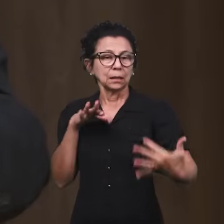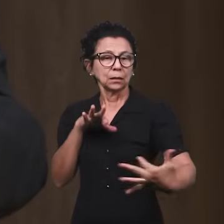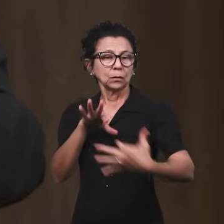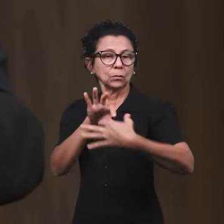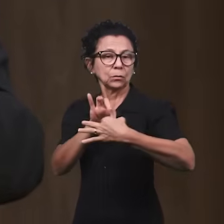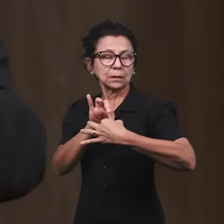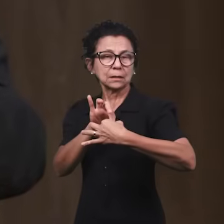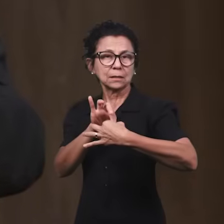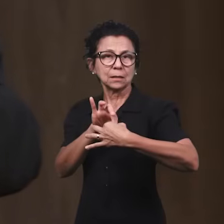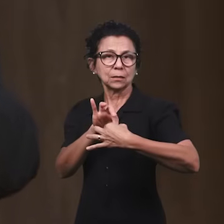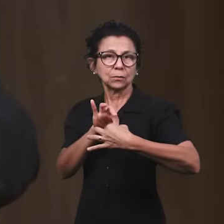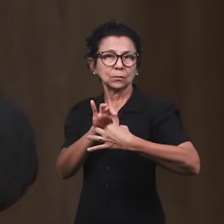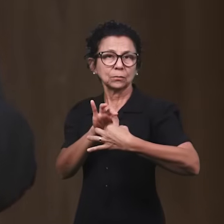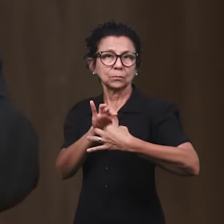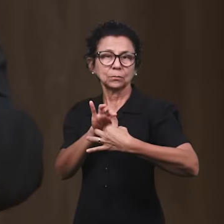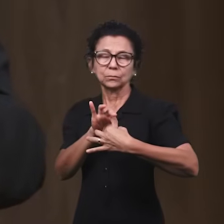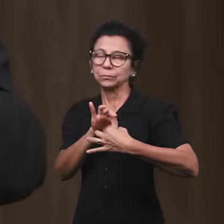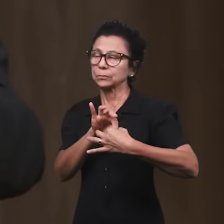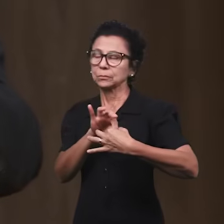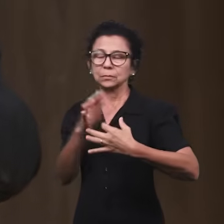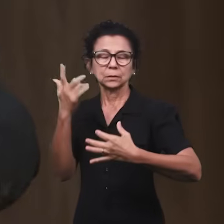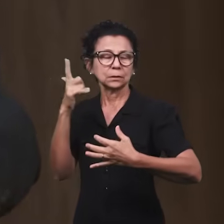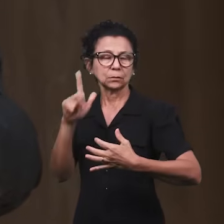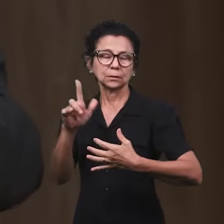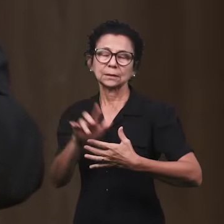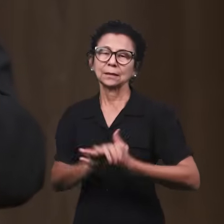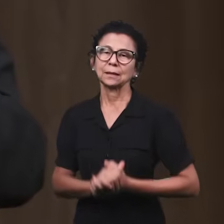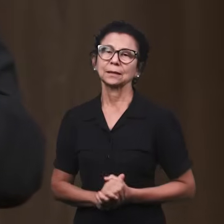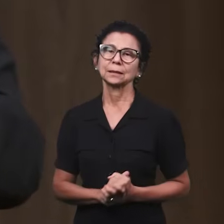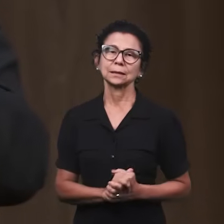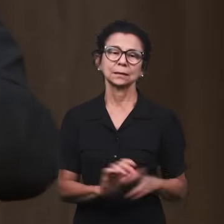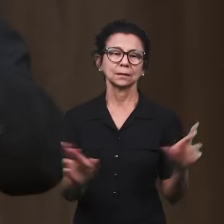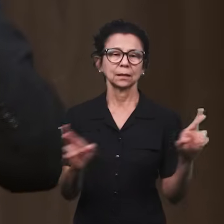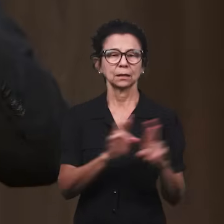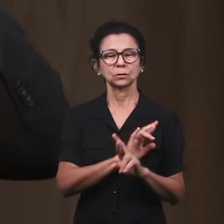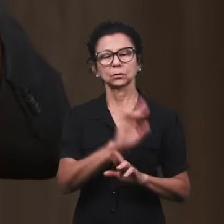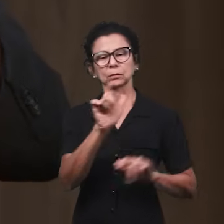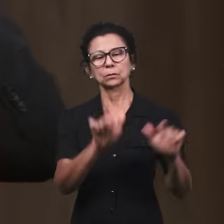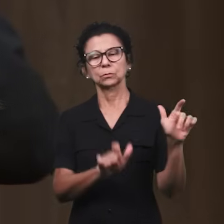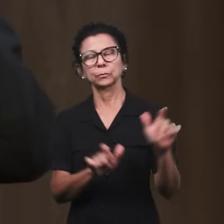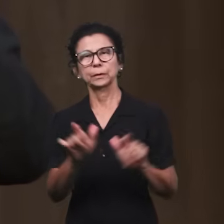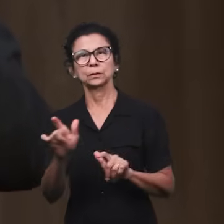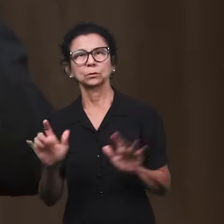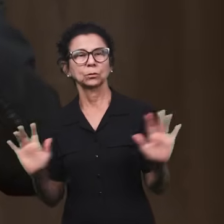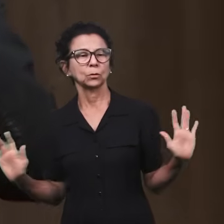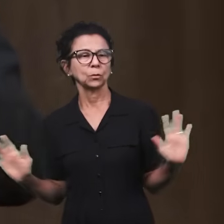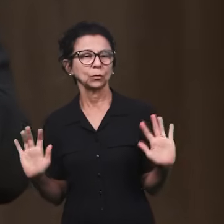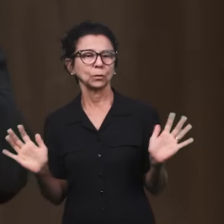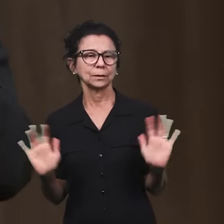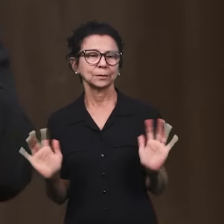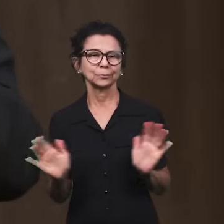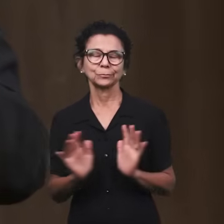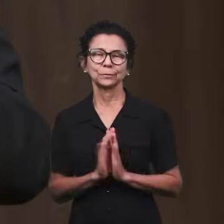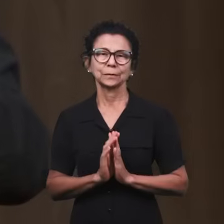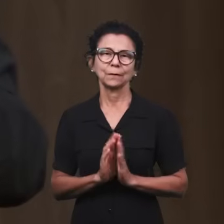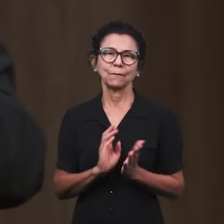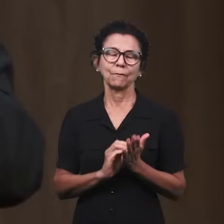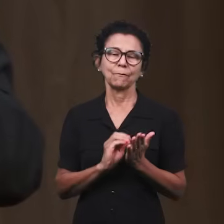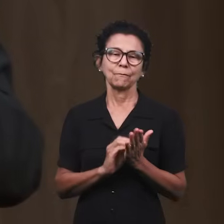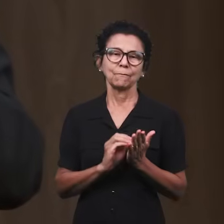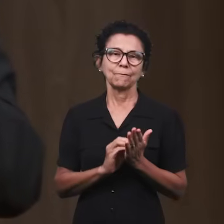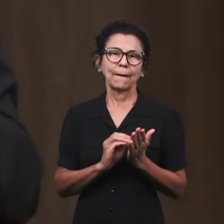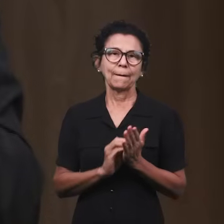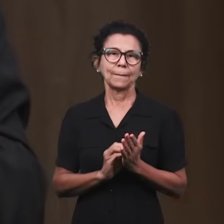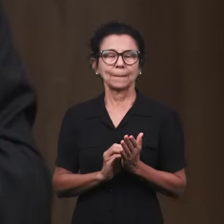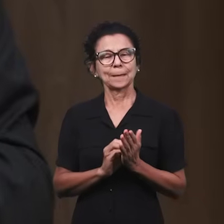a realidade, né? Com o mundo exterior, com pessoas. É como se fosse uma ponte que não foi